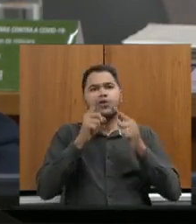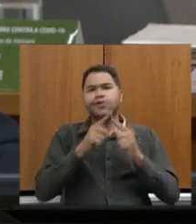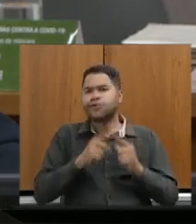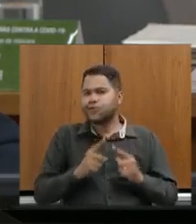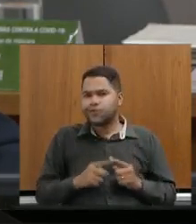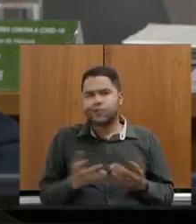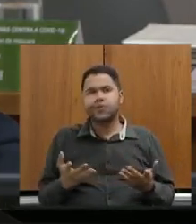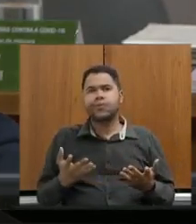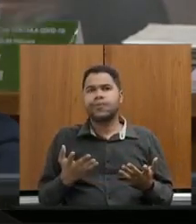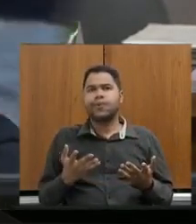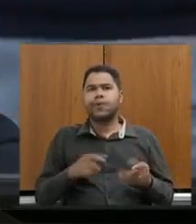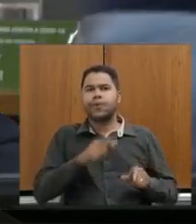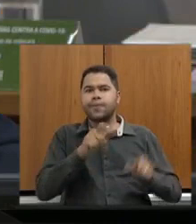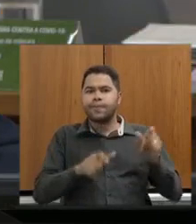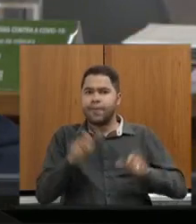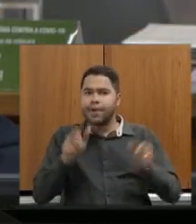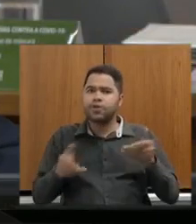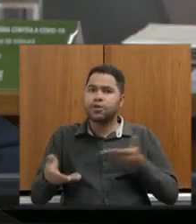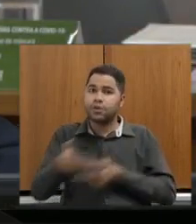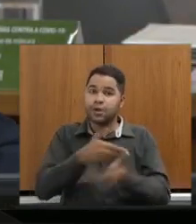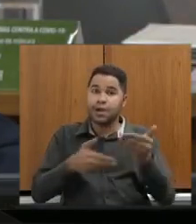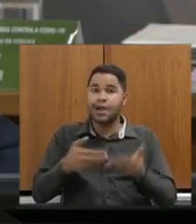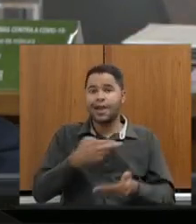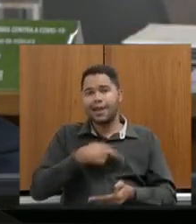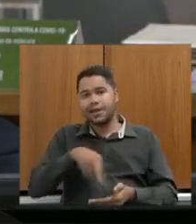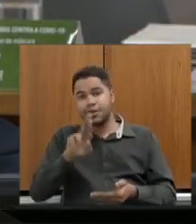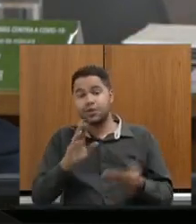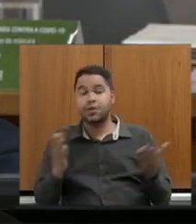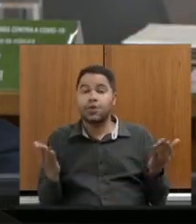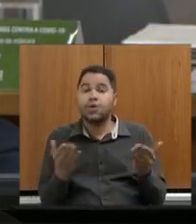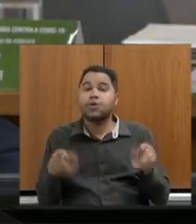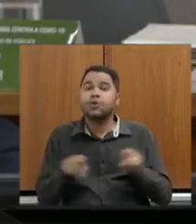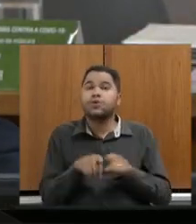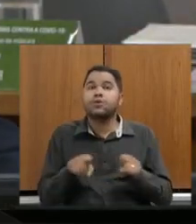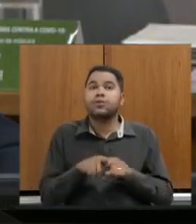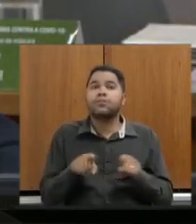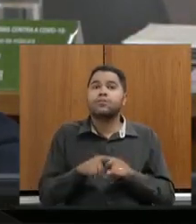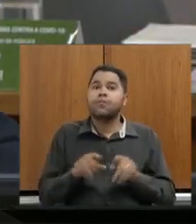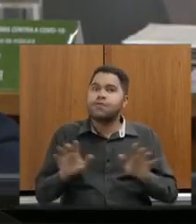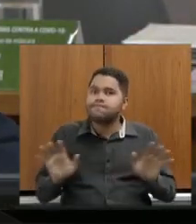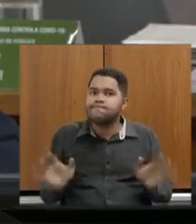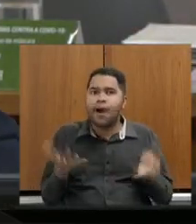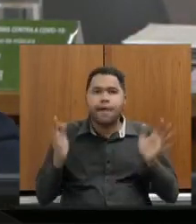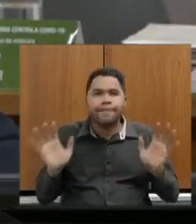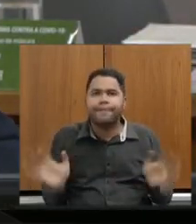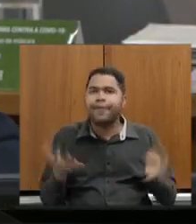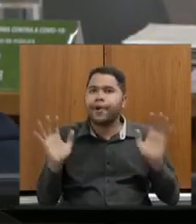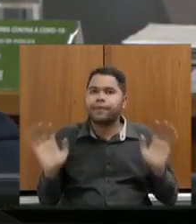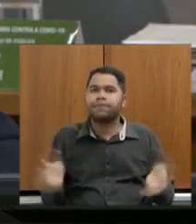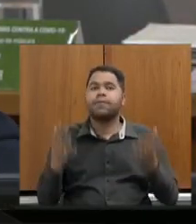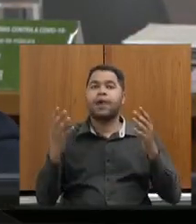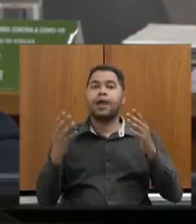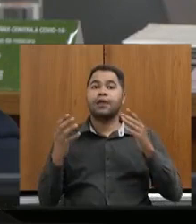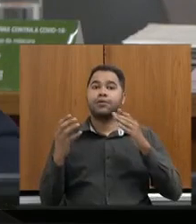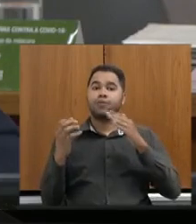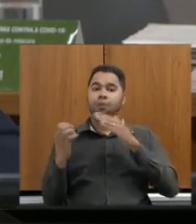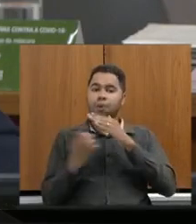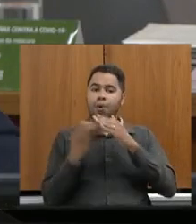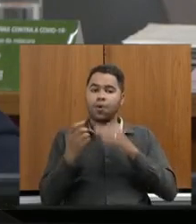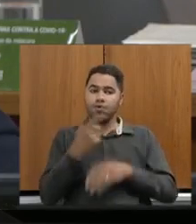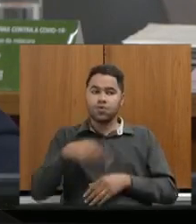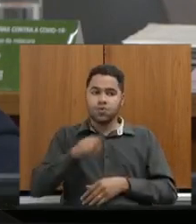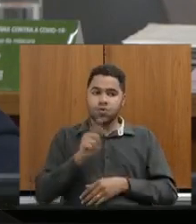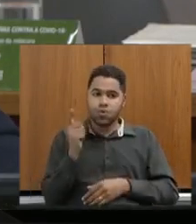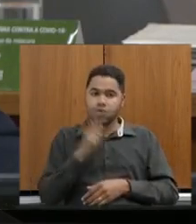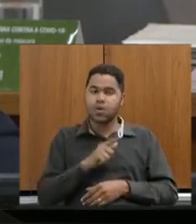de pessoas que lidam com essa parte espiritual e hoje nós estamos investindo fortemente no empresariado para que eles possam